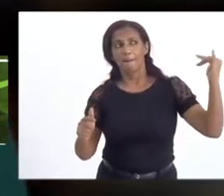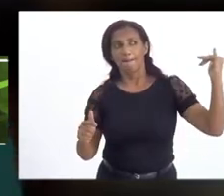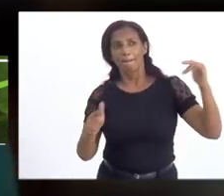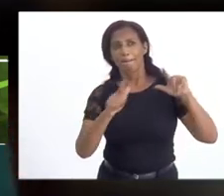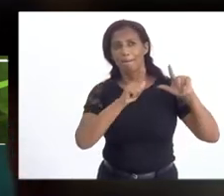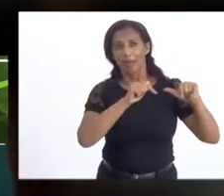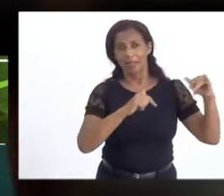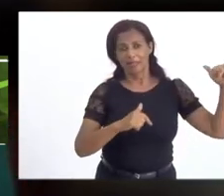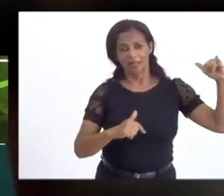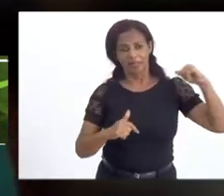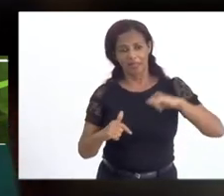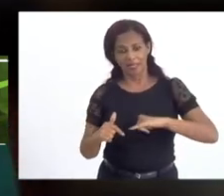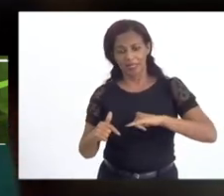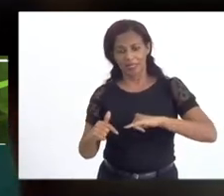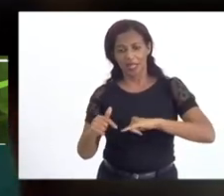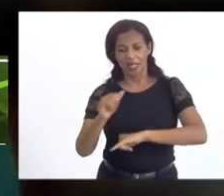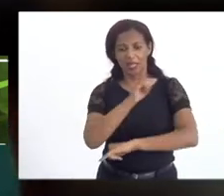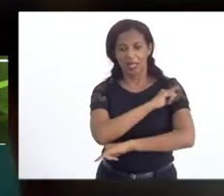a gente fez